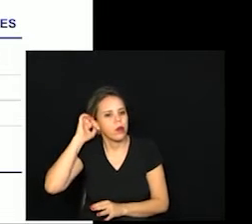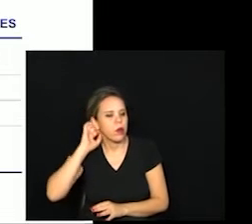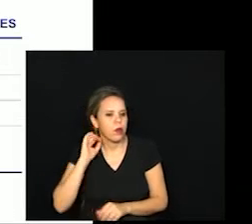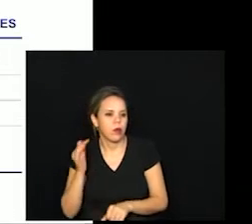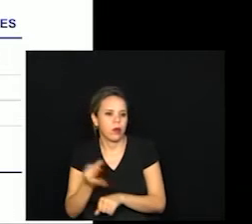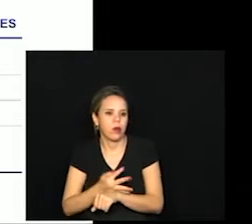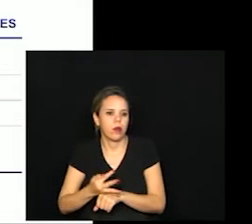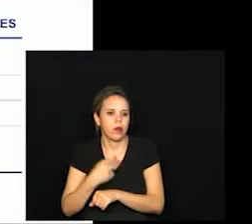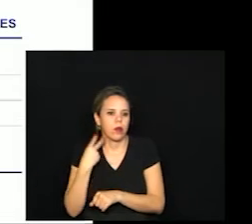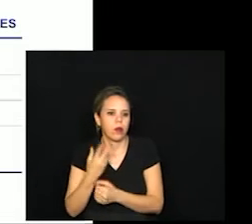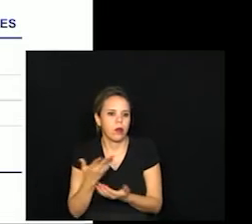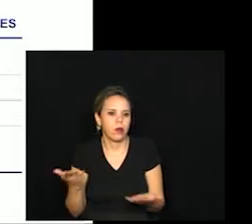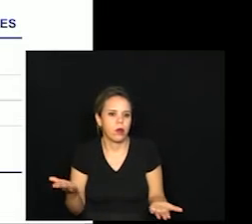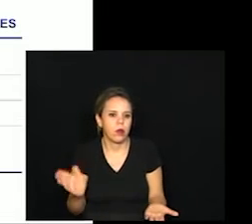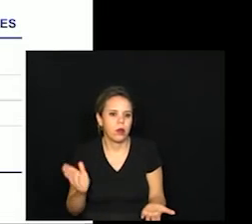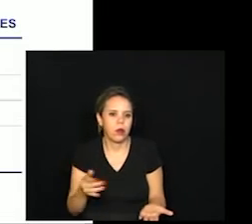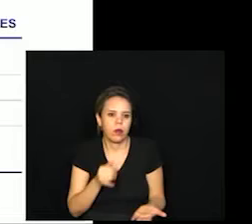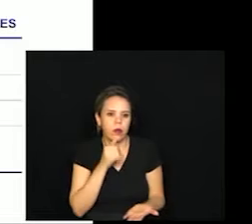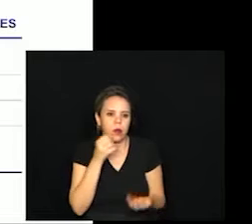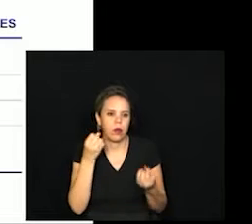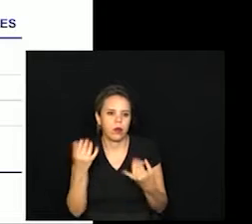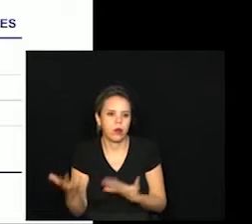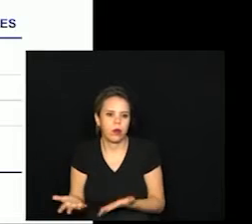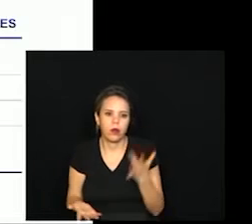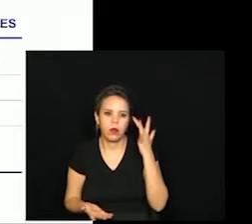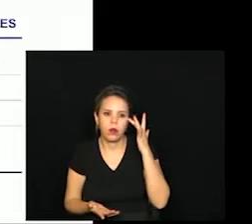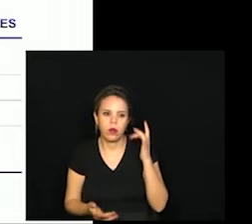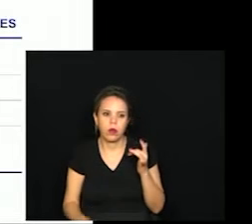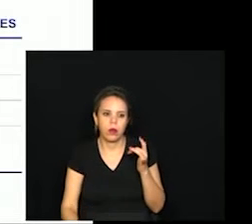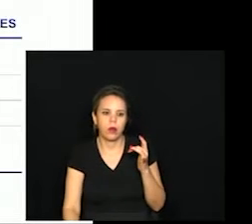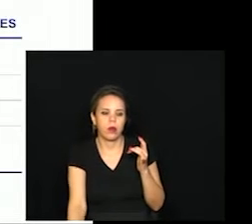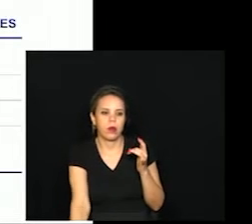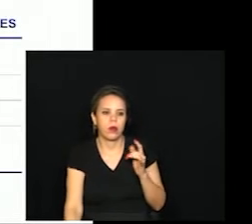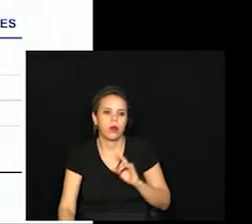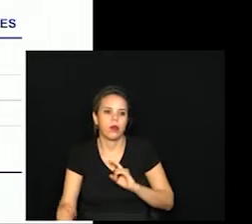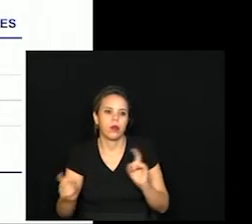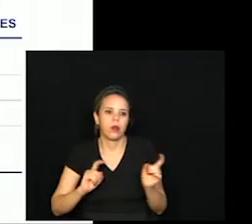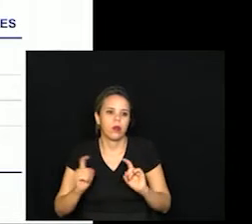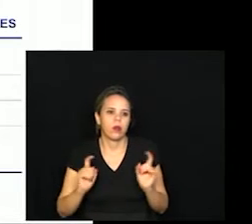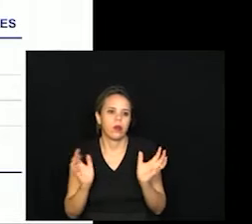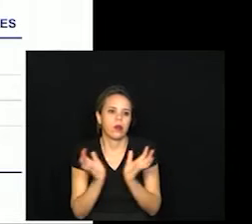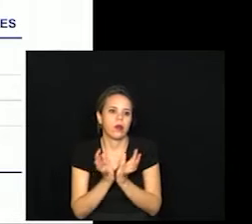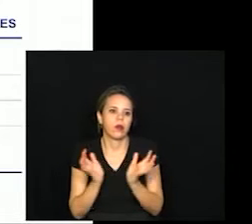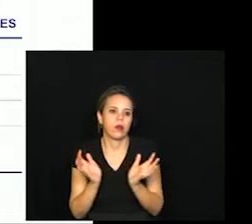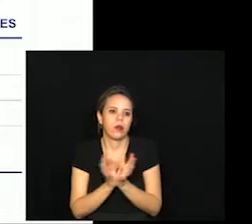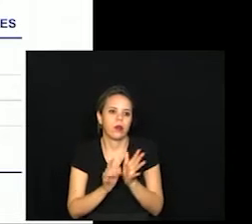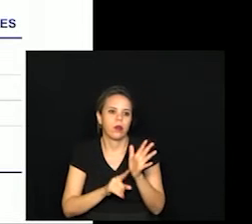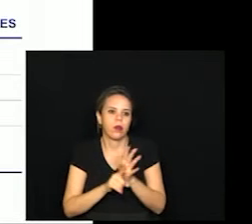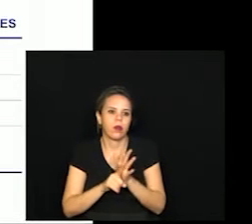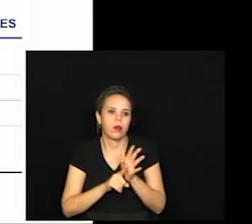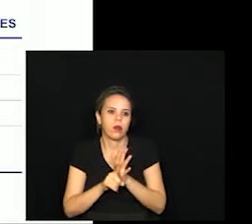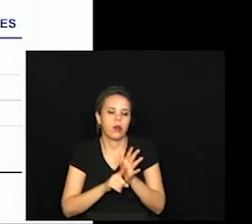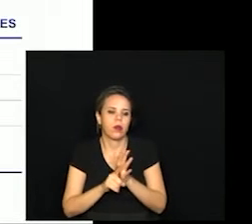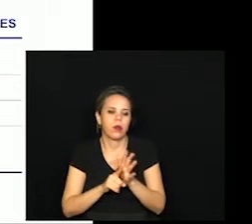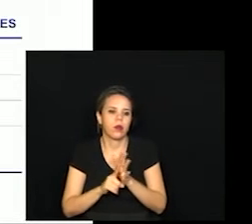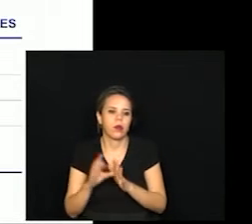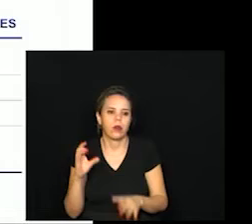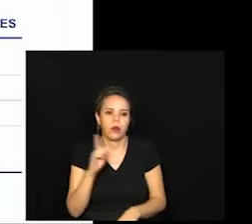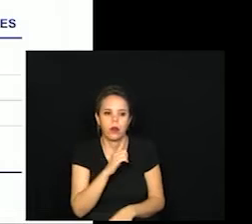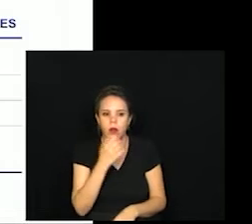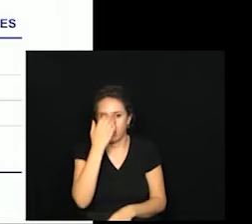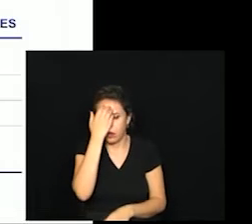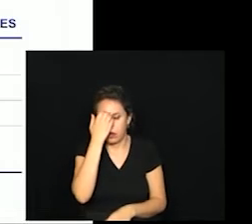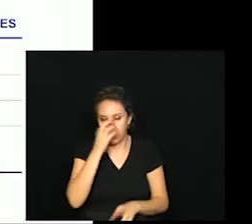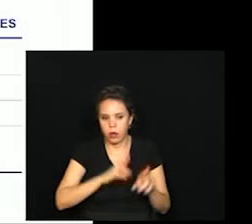recesso parlamentar, já vou dar um spoiler, olha, amanhã a reunião da comissão de estudos lá do Distrito do Campo Grande,